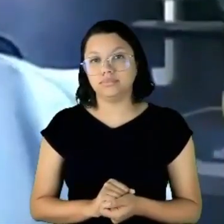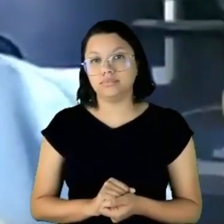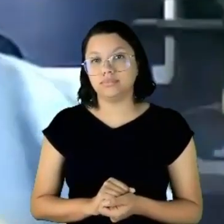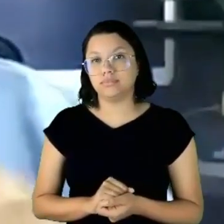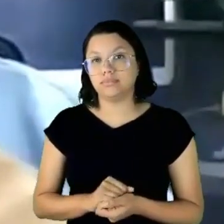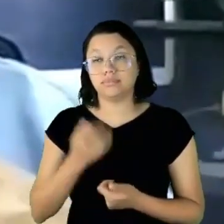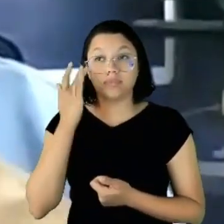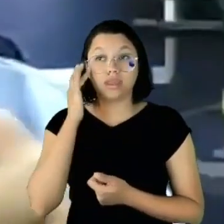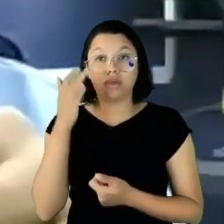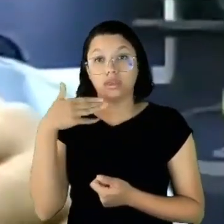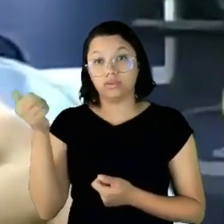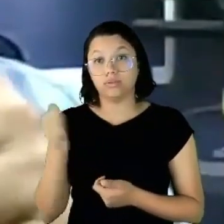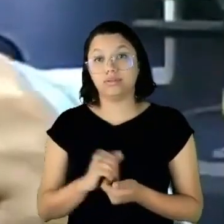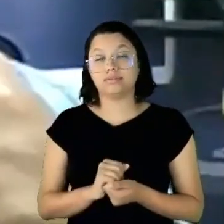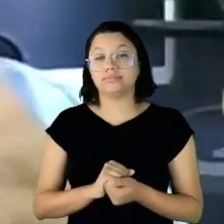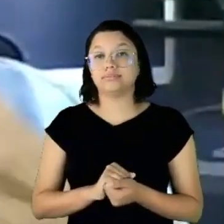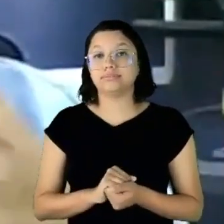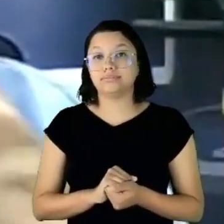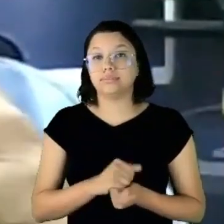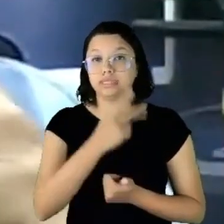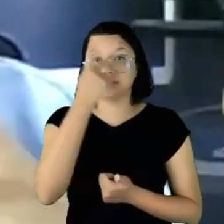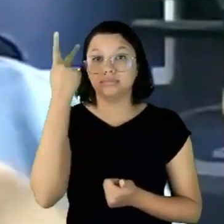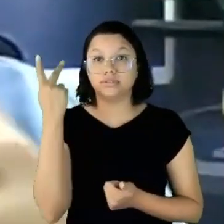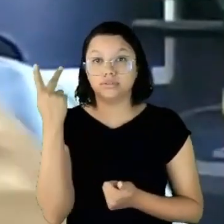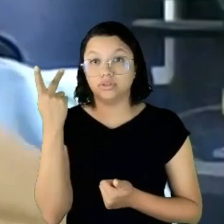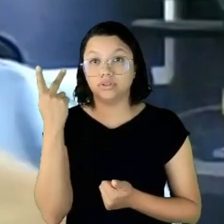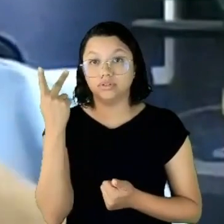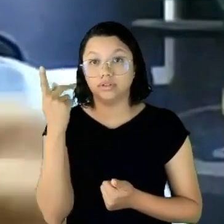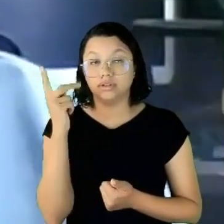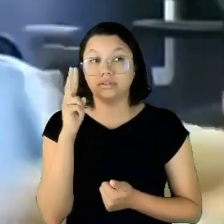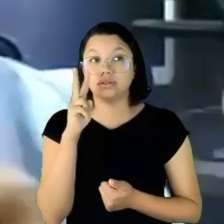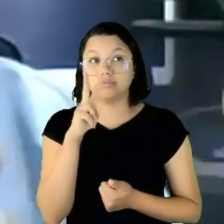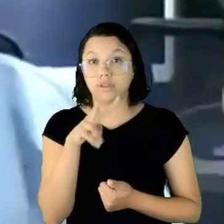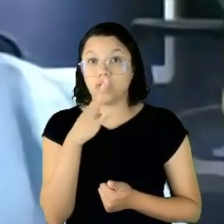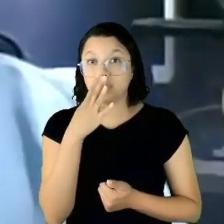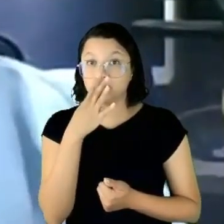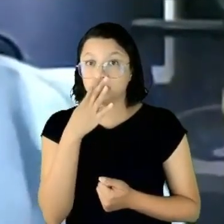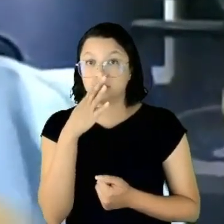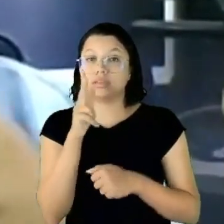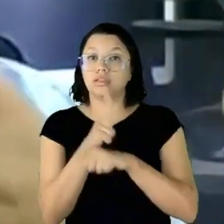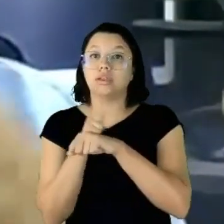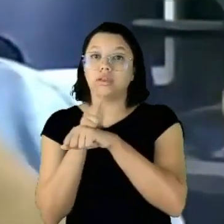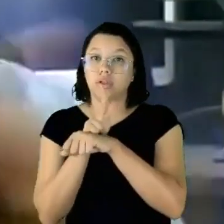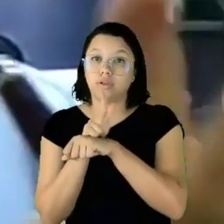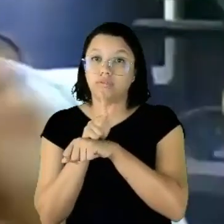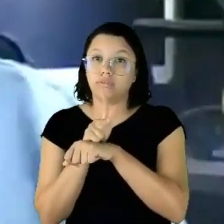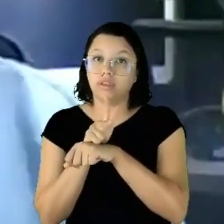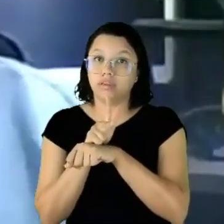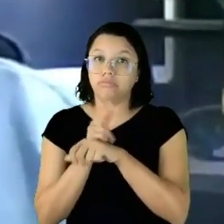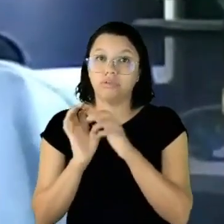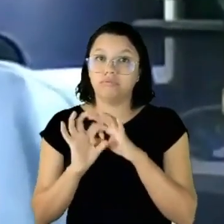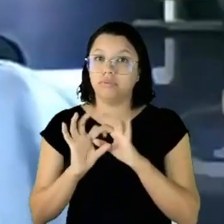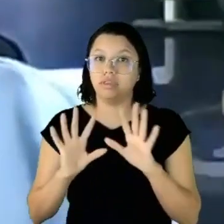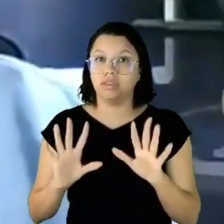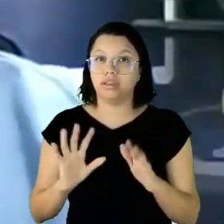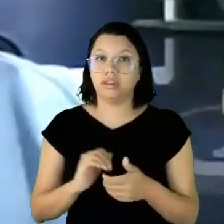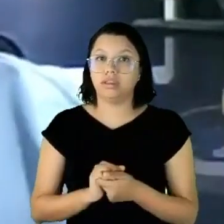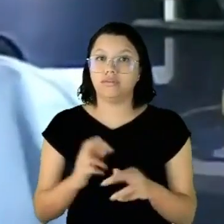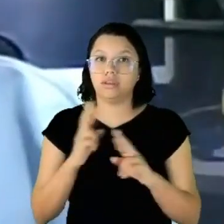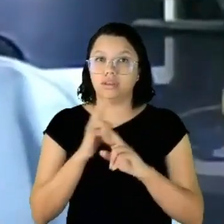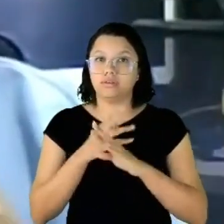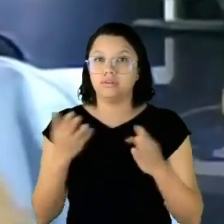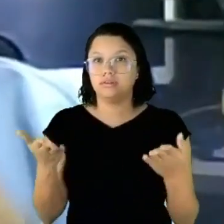eu prefiro que que as pessoas revejam os vídeos e fiquem à vontade quanto